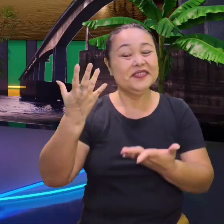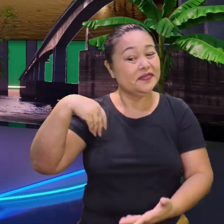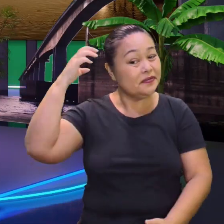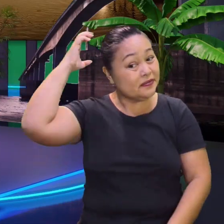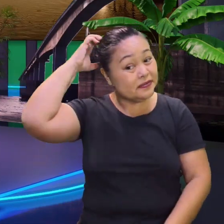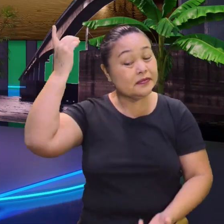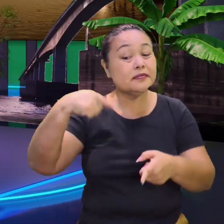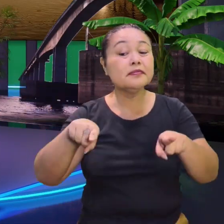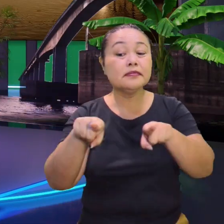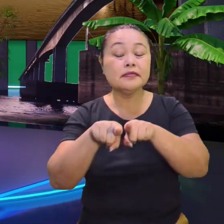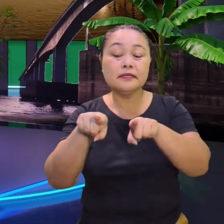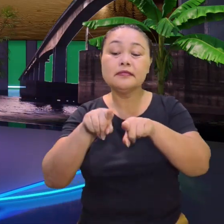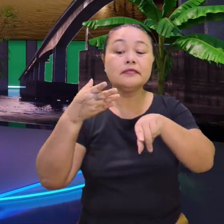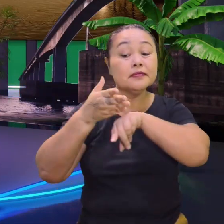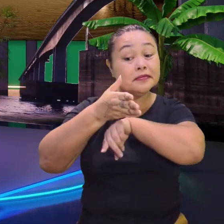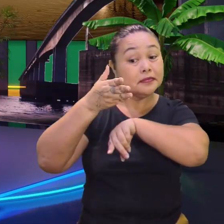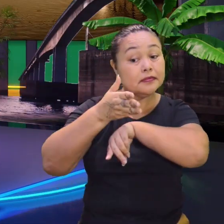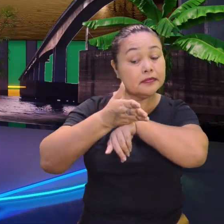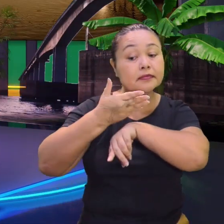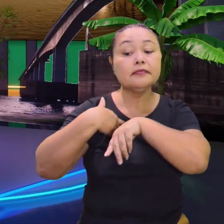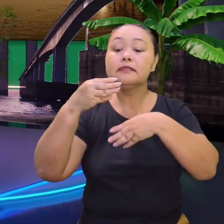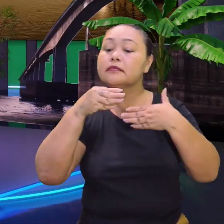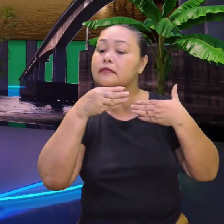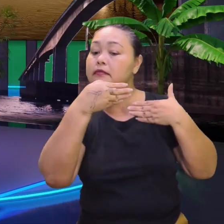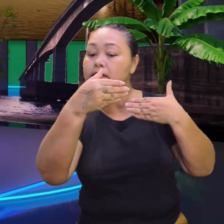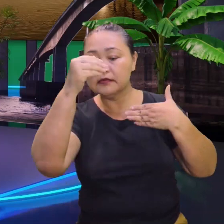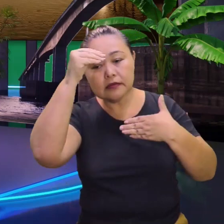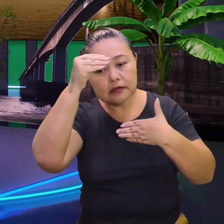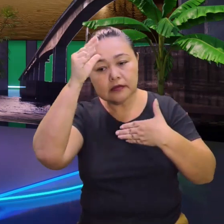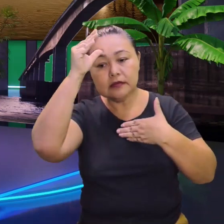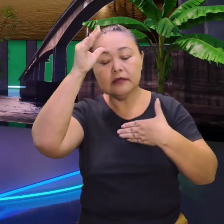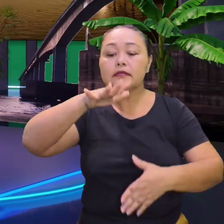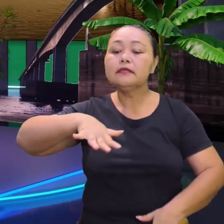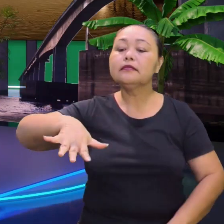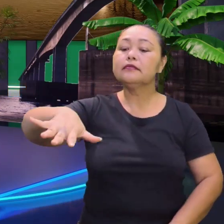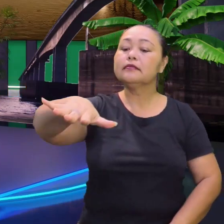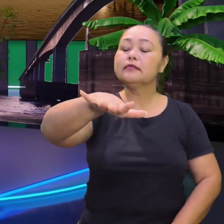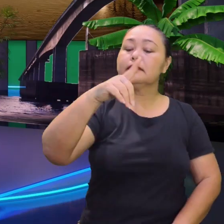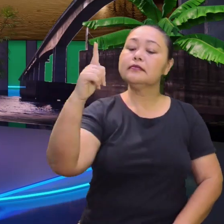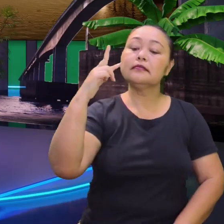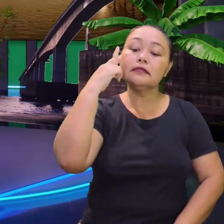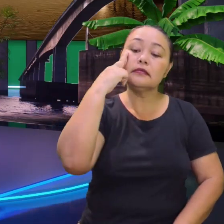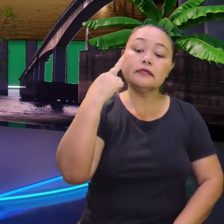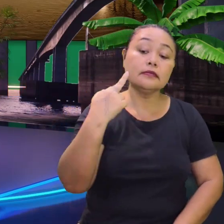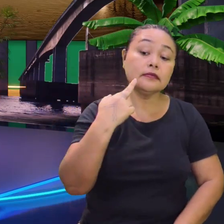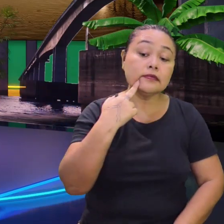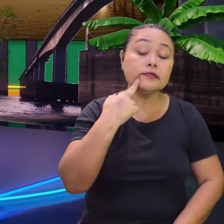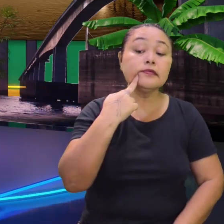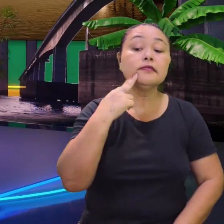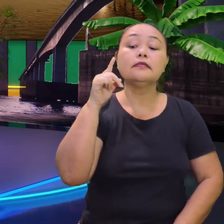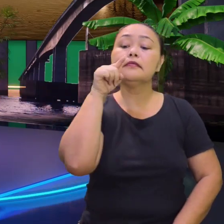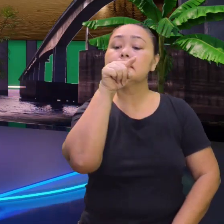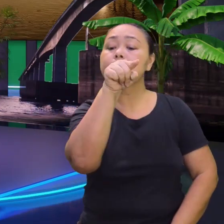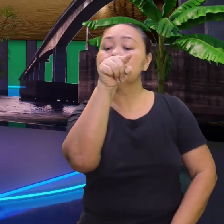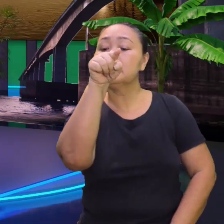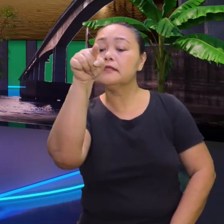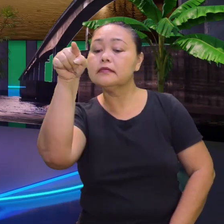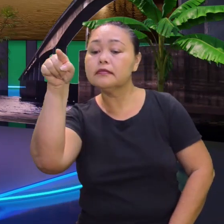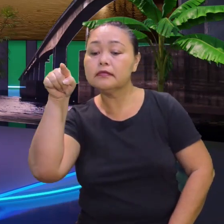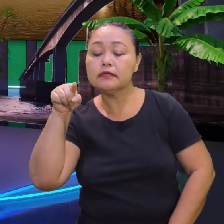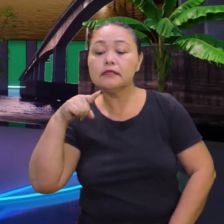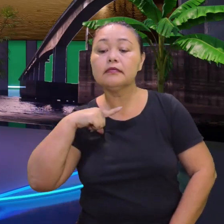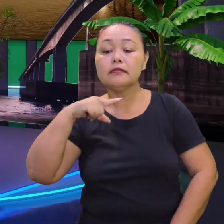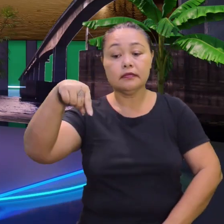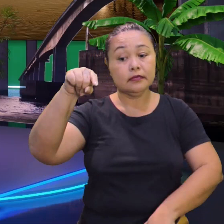Aldelinda, também participando para levar conhecimento de Geografia de Rondônia para